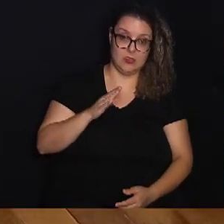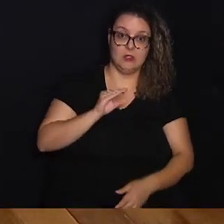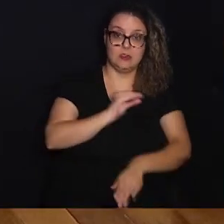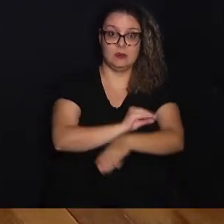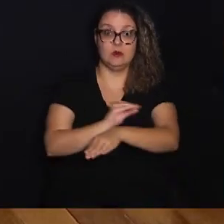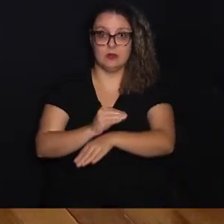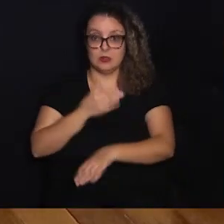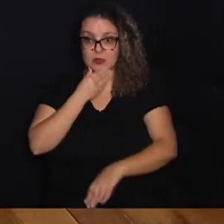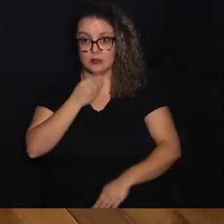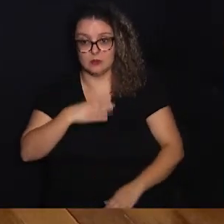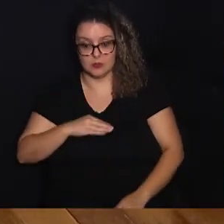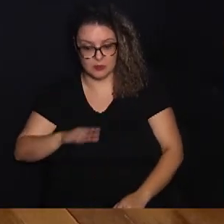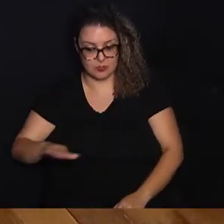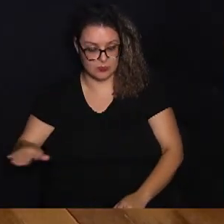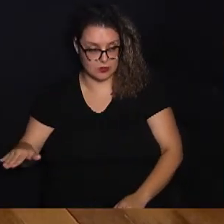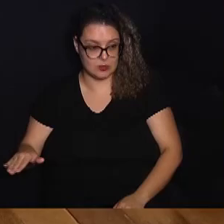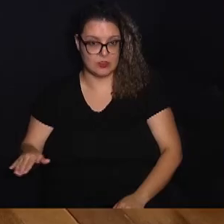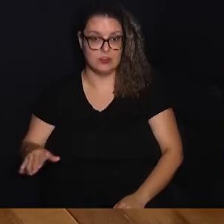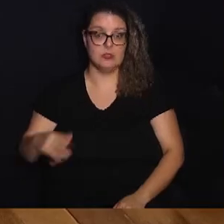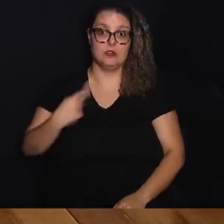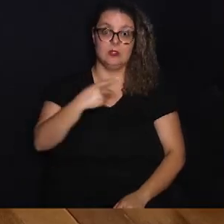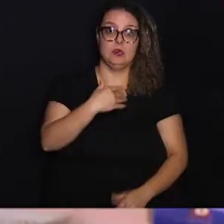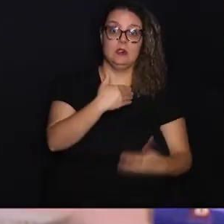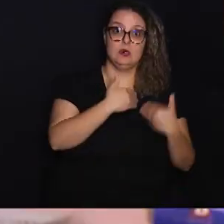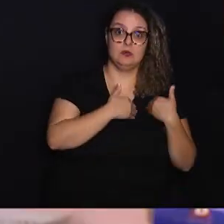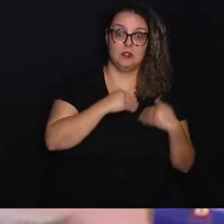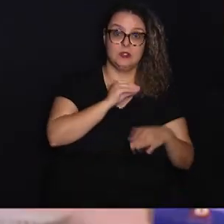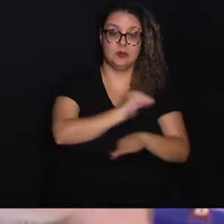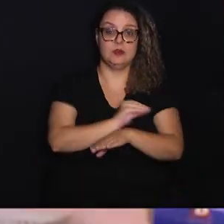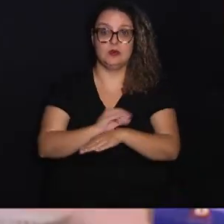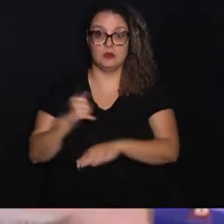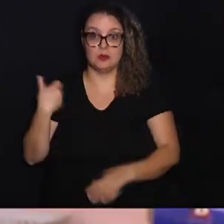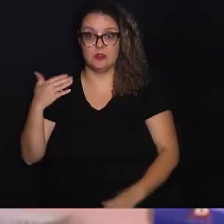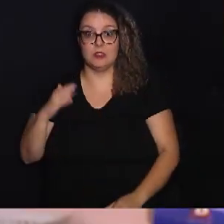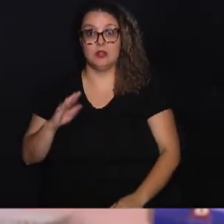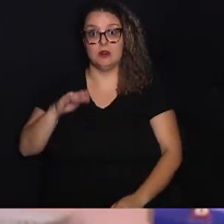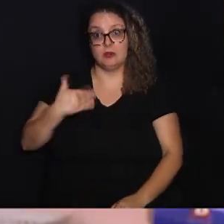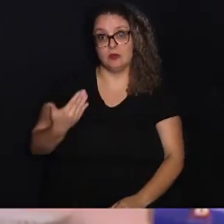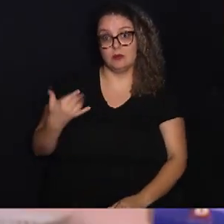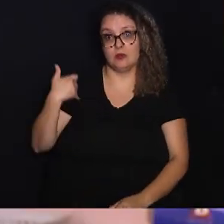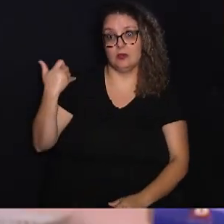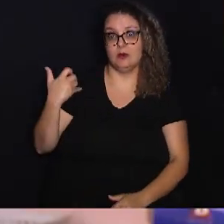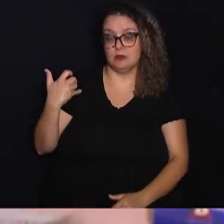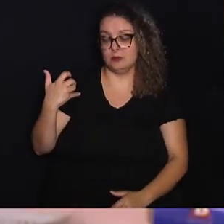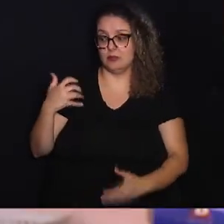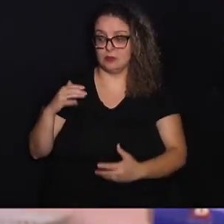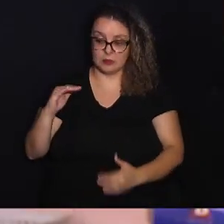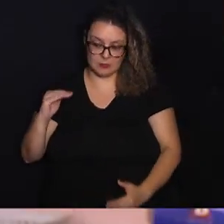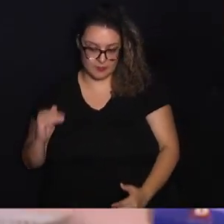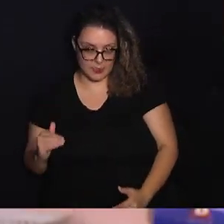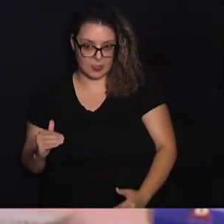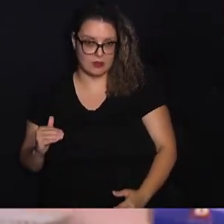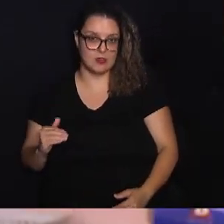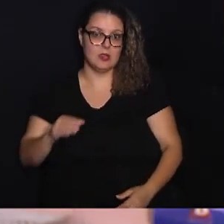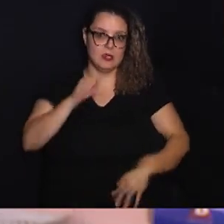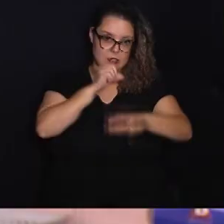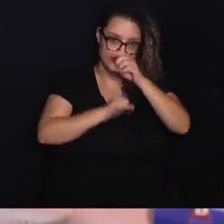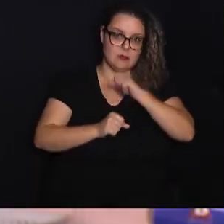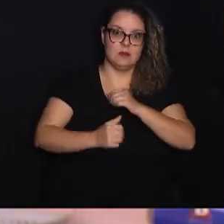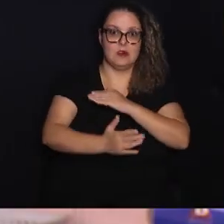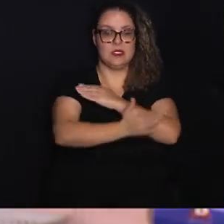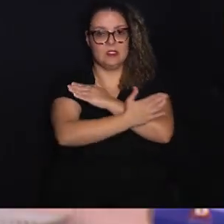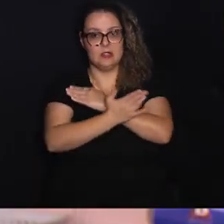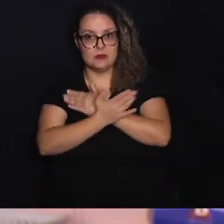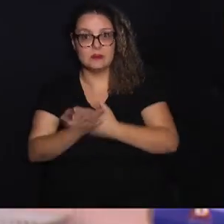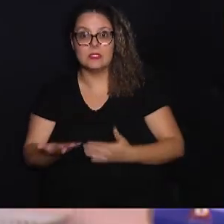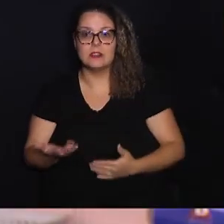tem a responsabilidade de cuidar dos menores. E quando ele é o mais novo, ele aprende também, né? Então, ele também é ajudado.